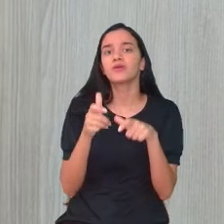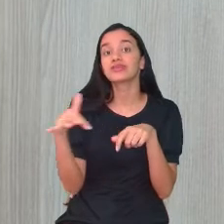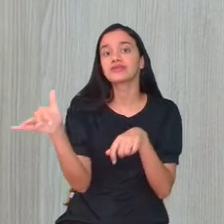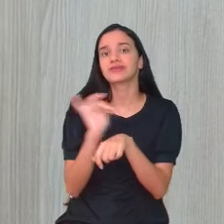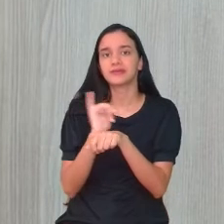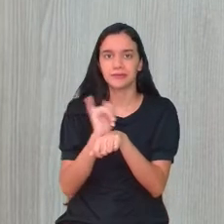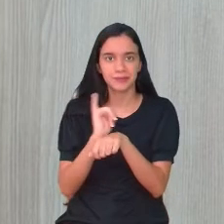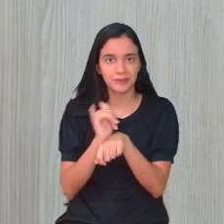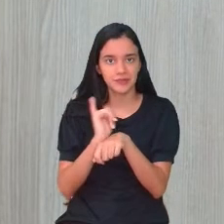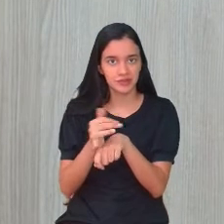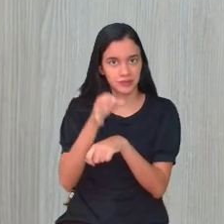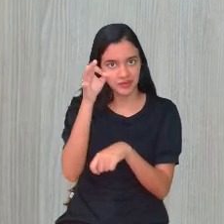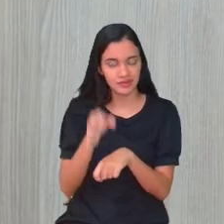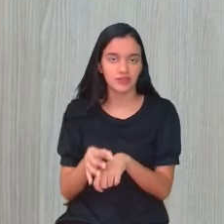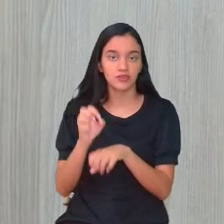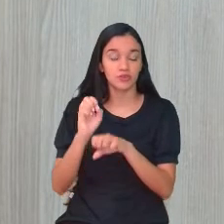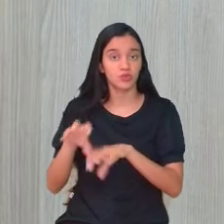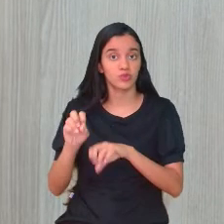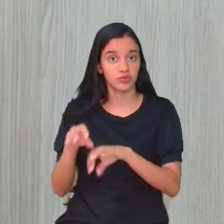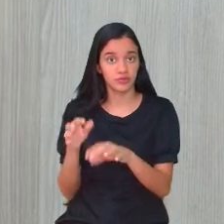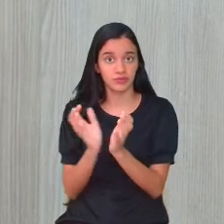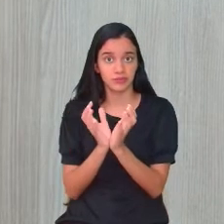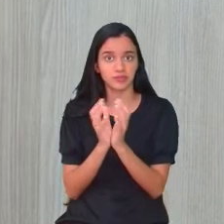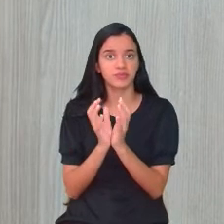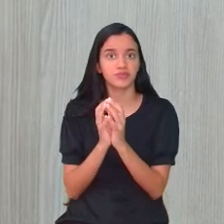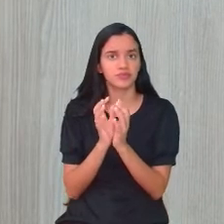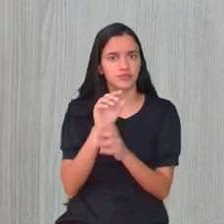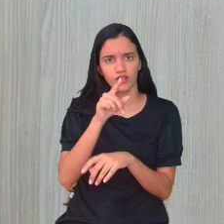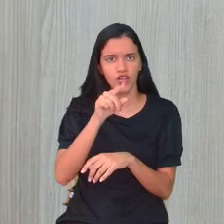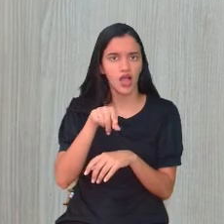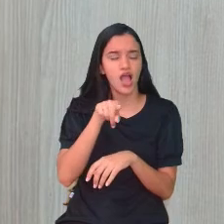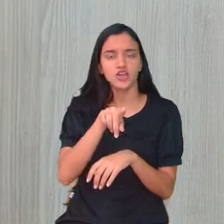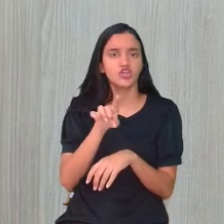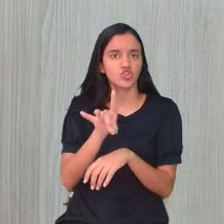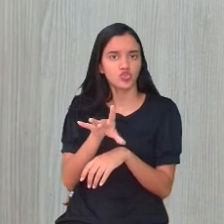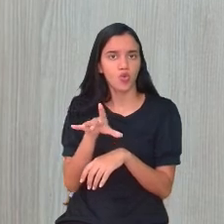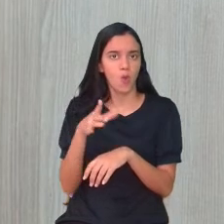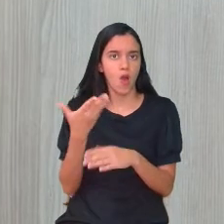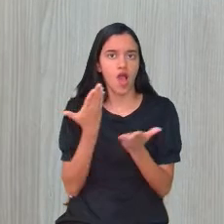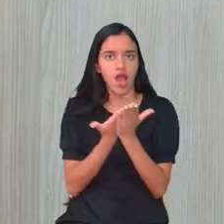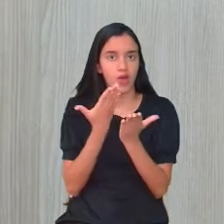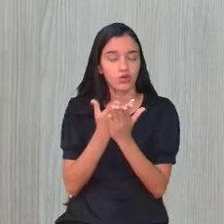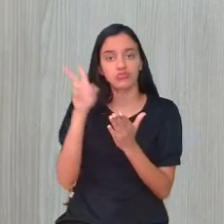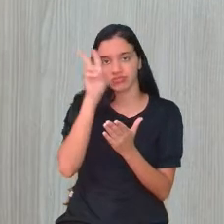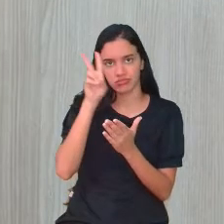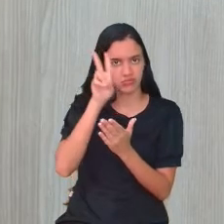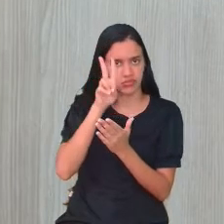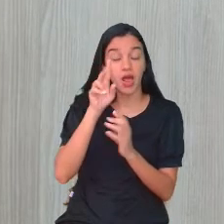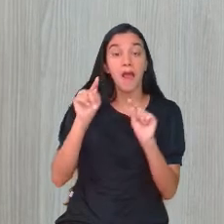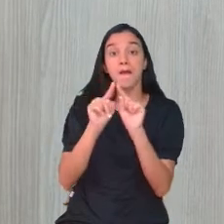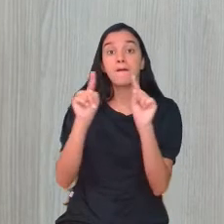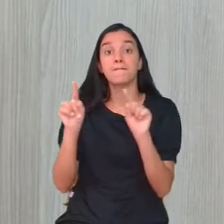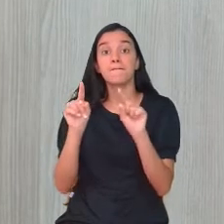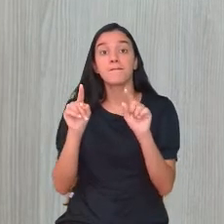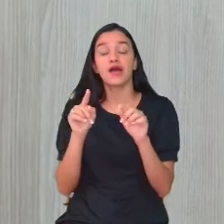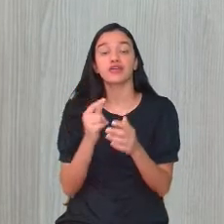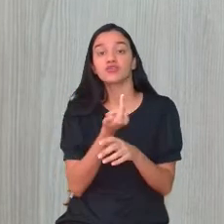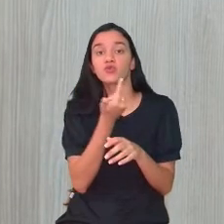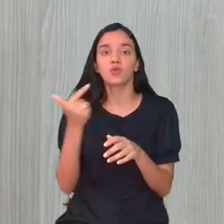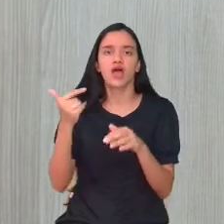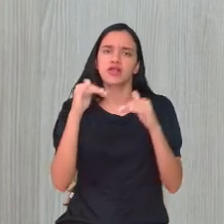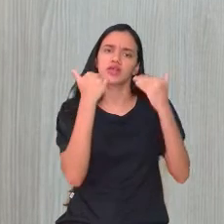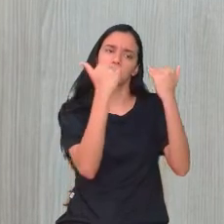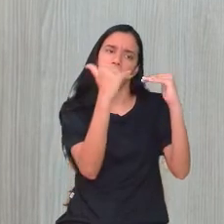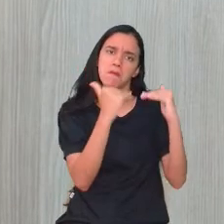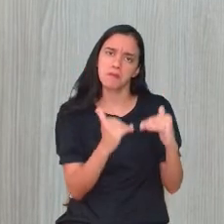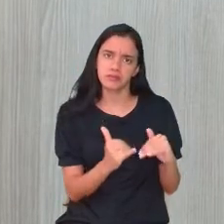do YouTube, né, do Educa Recife. Você não só vai ter essa aula de história, como também as demais aulas, né? Tem uma